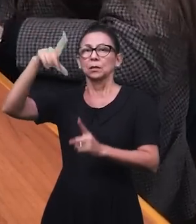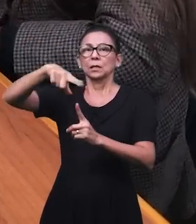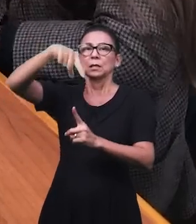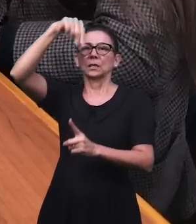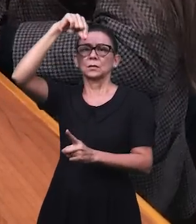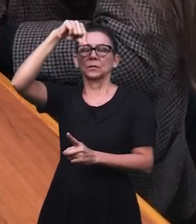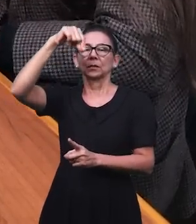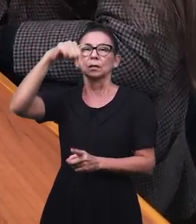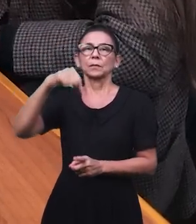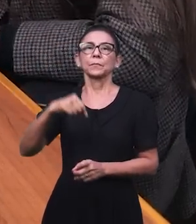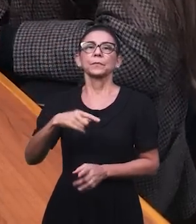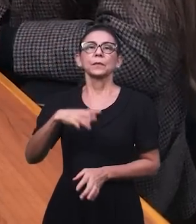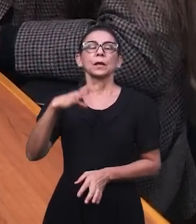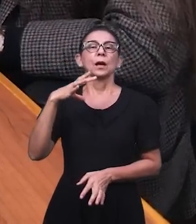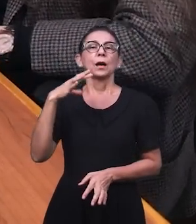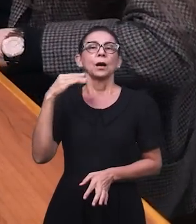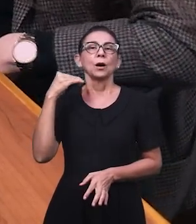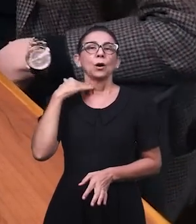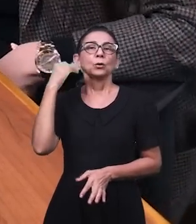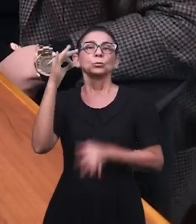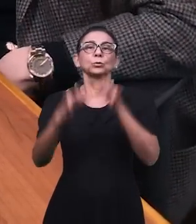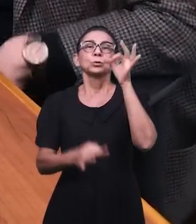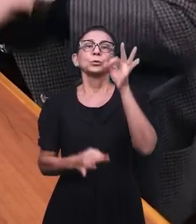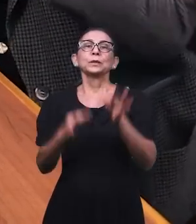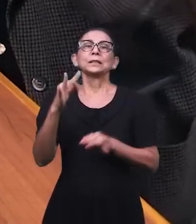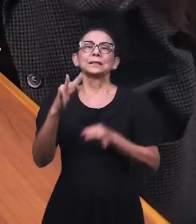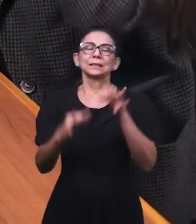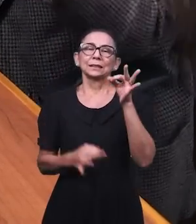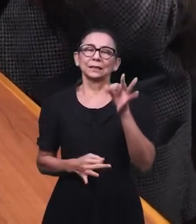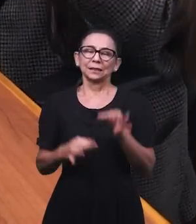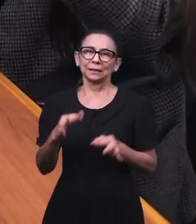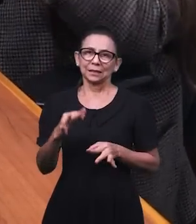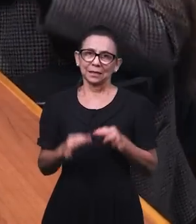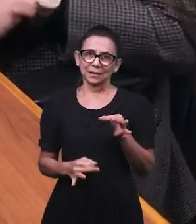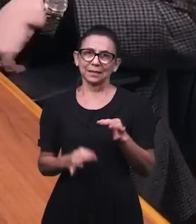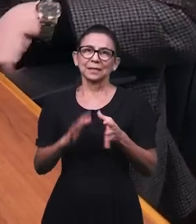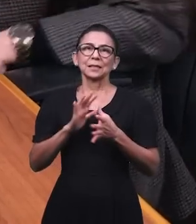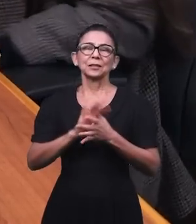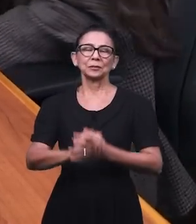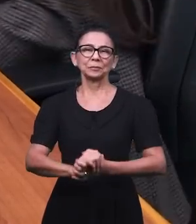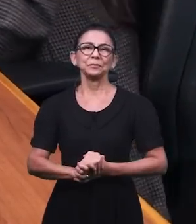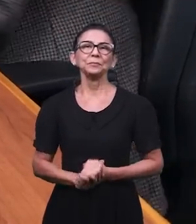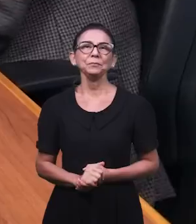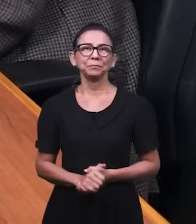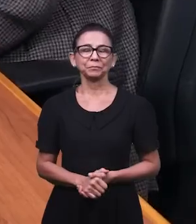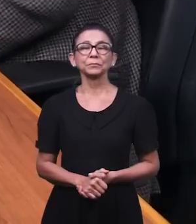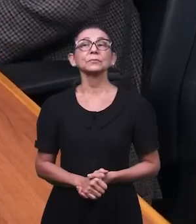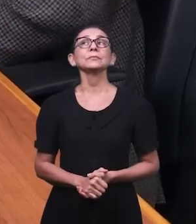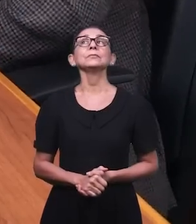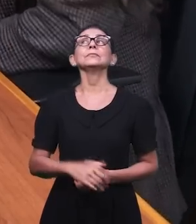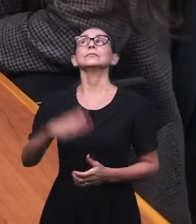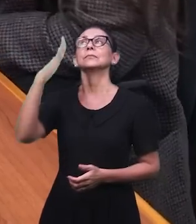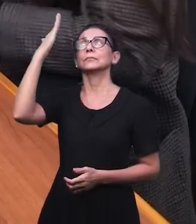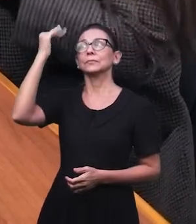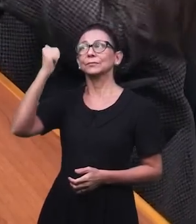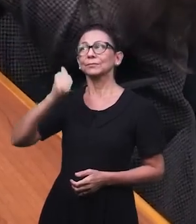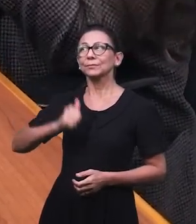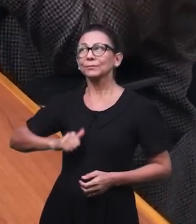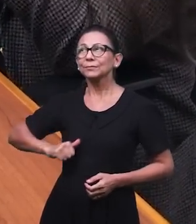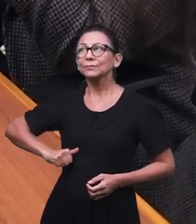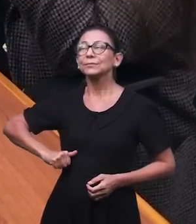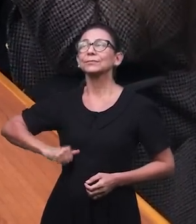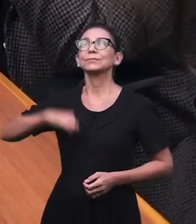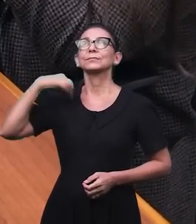despojaram. Aí eu falei, maravilha. Tá. Aí eu falei, então aqui, tá pai, decidido. Mãe, aqui o texto. Eu falei, tá decidido. Só que qual